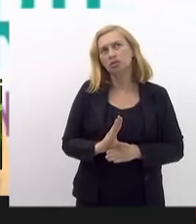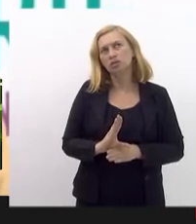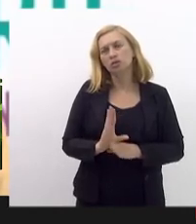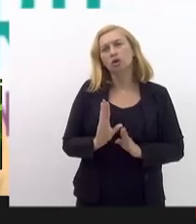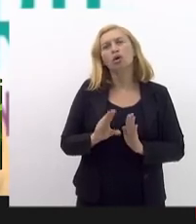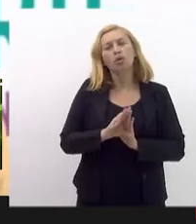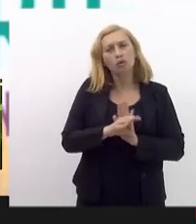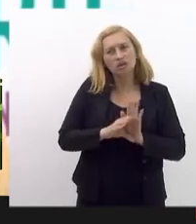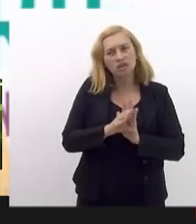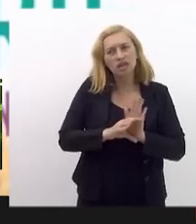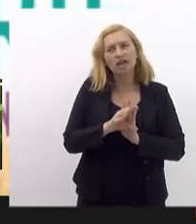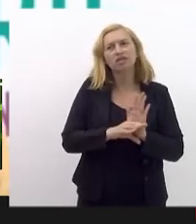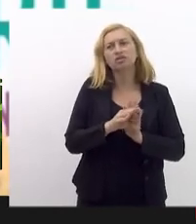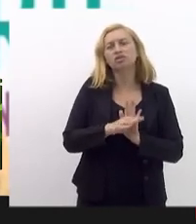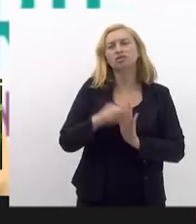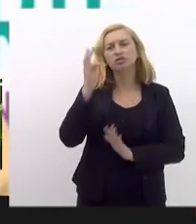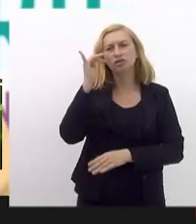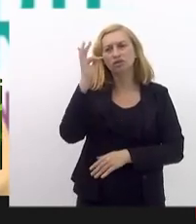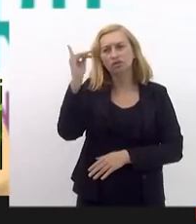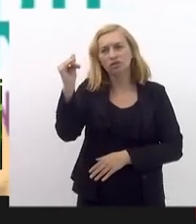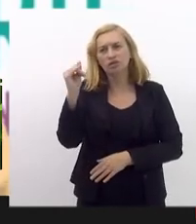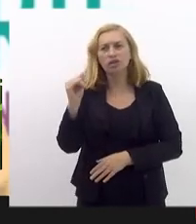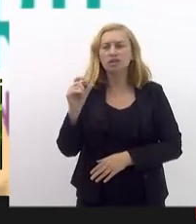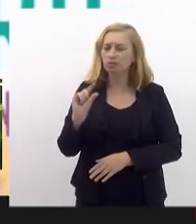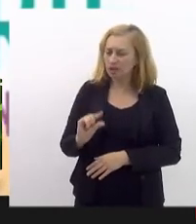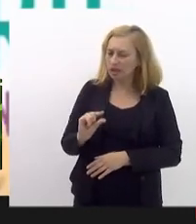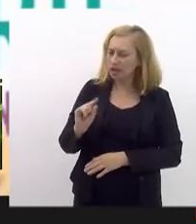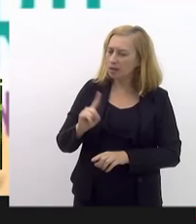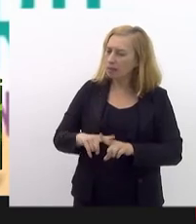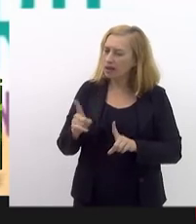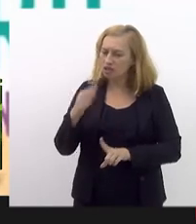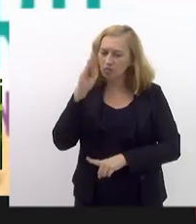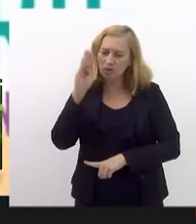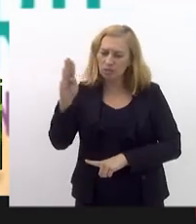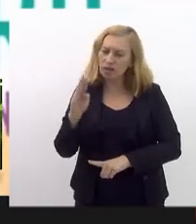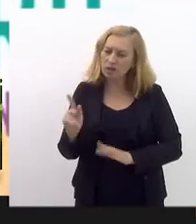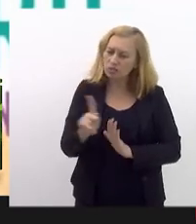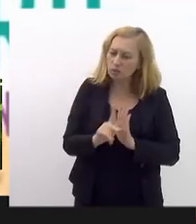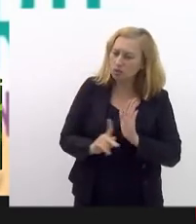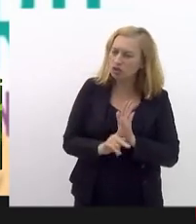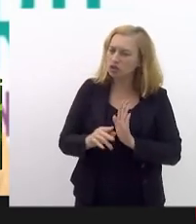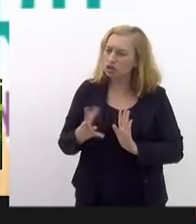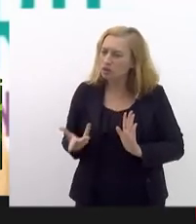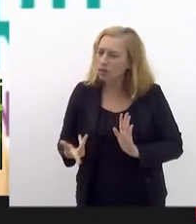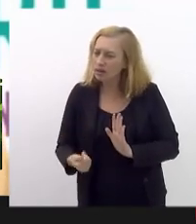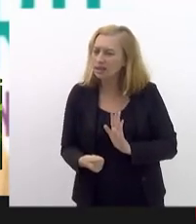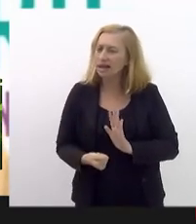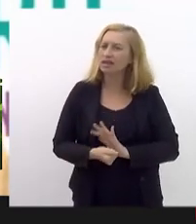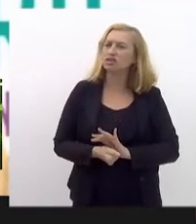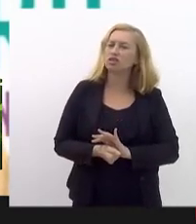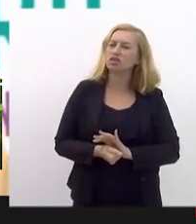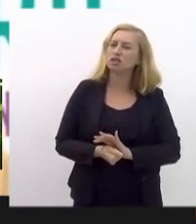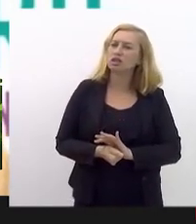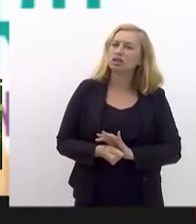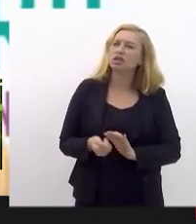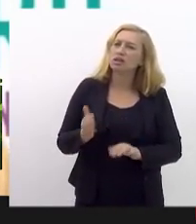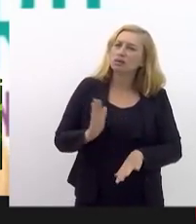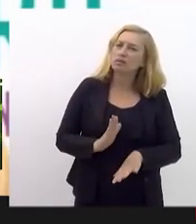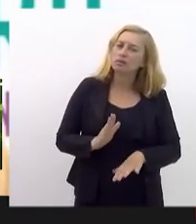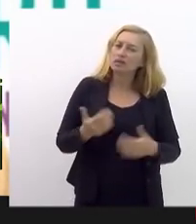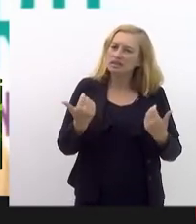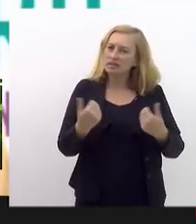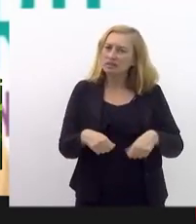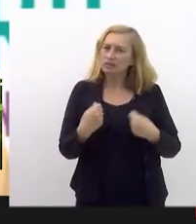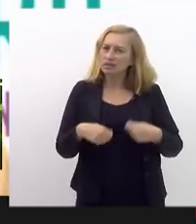são acertos pequenos, mas fundamentais para que o projeto ganhe a qualidade mais